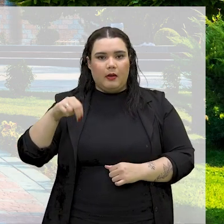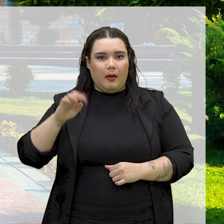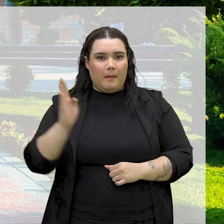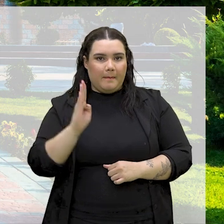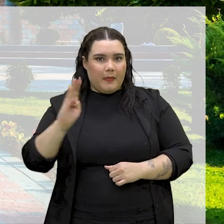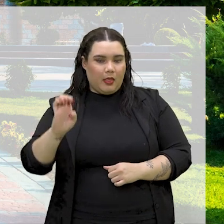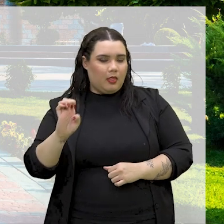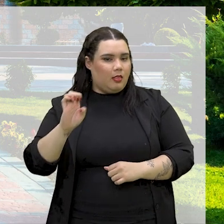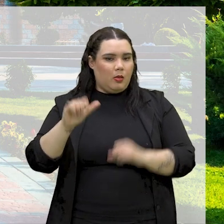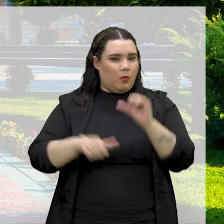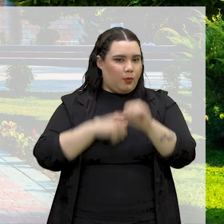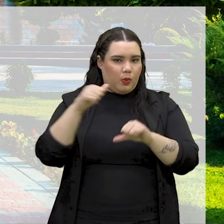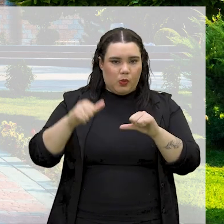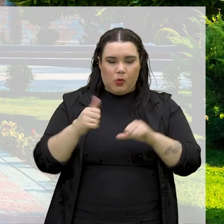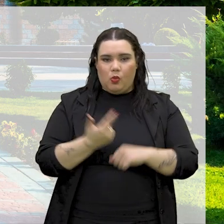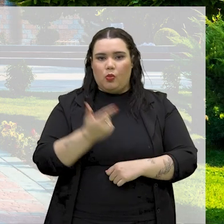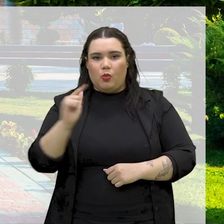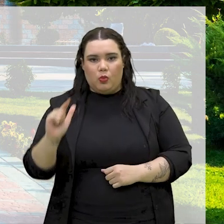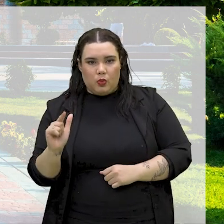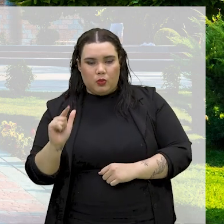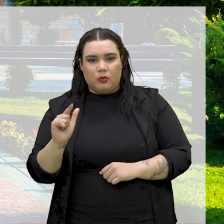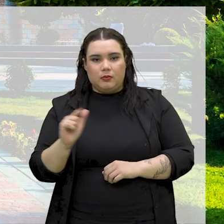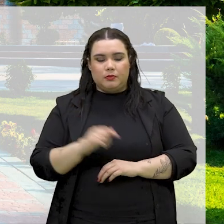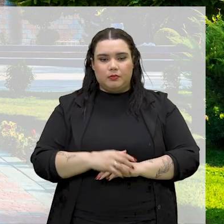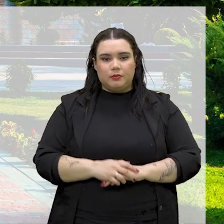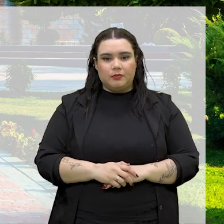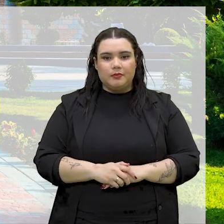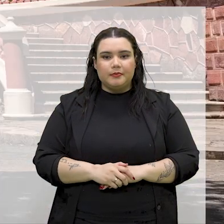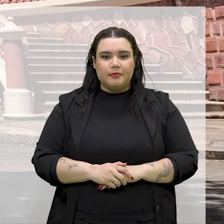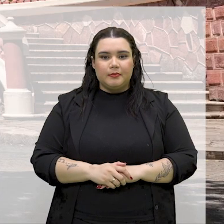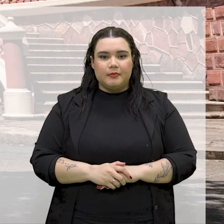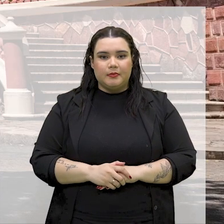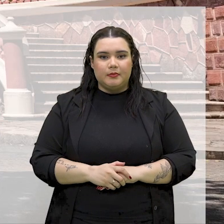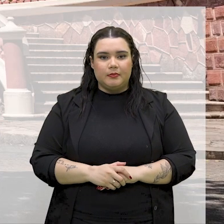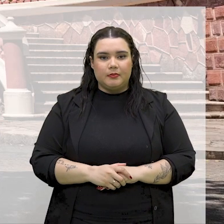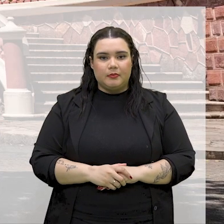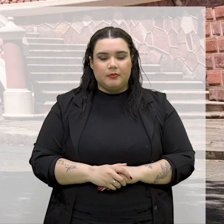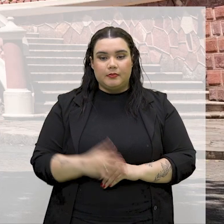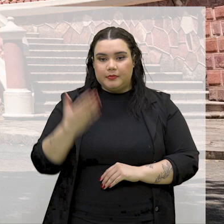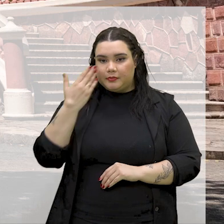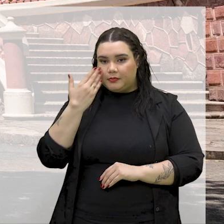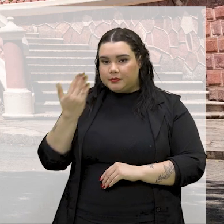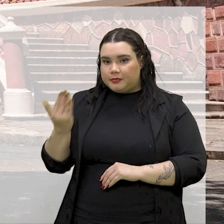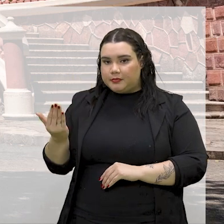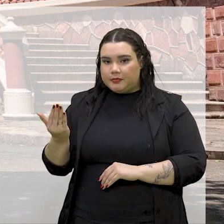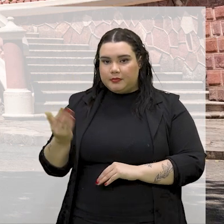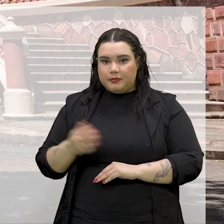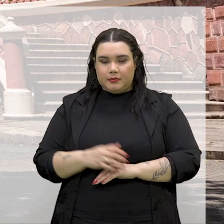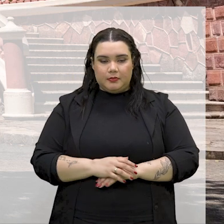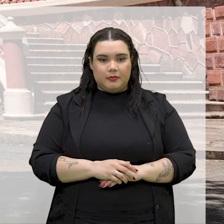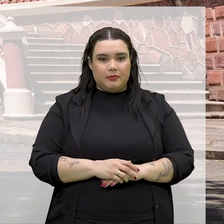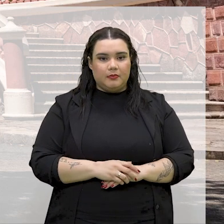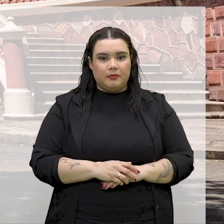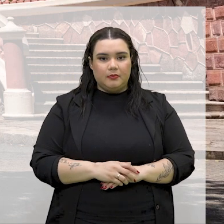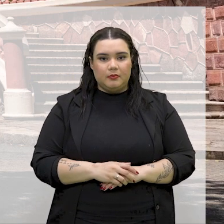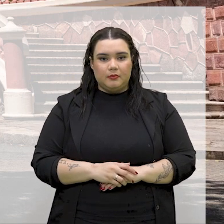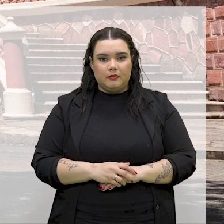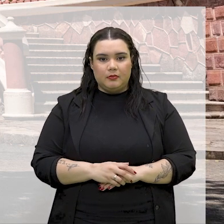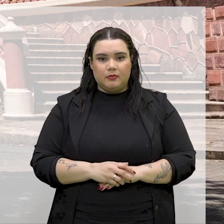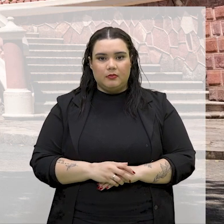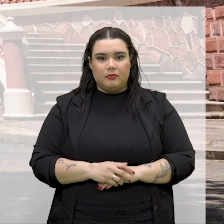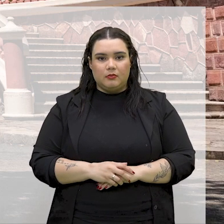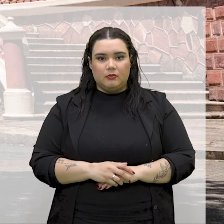afirmativa não, essa possibilidade aqui é muito remota. Vamos ver. Fica assim. Como ficaria,